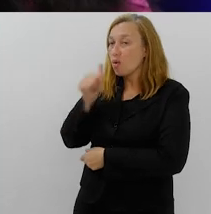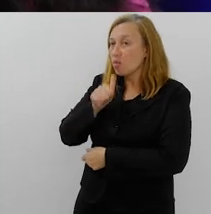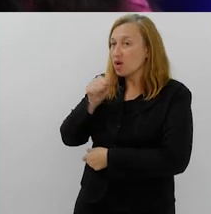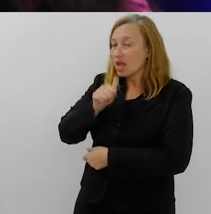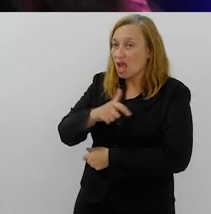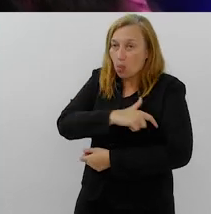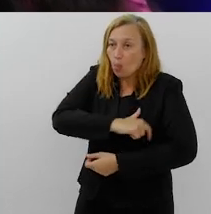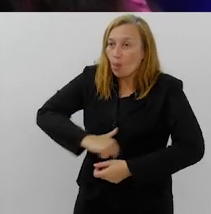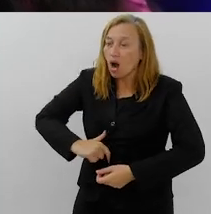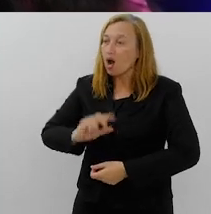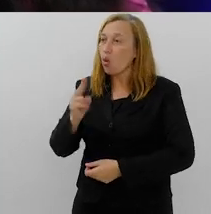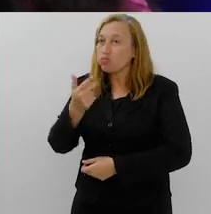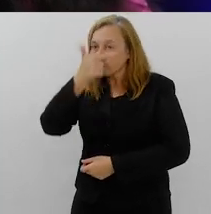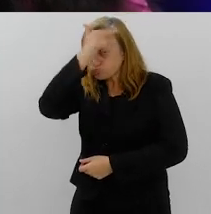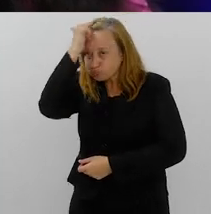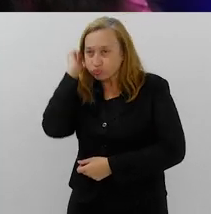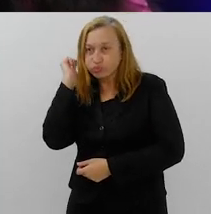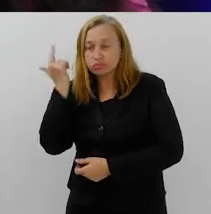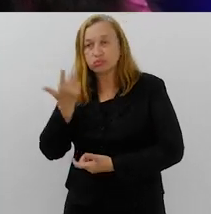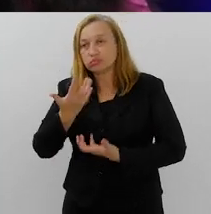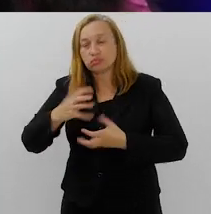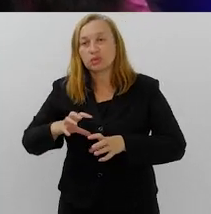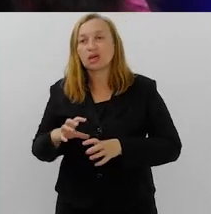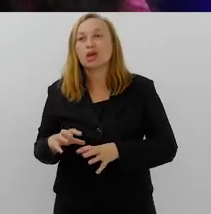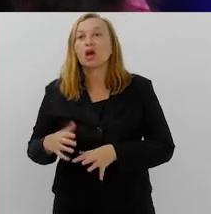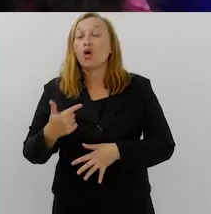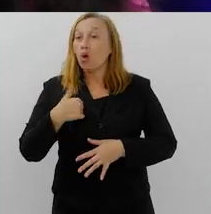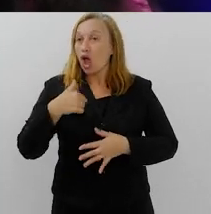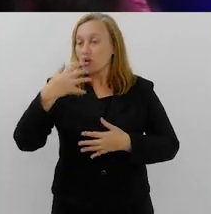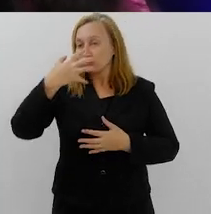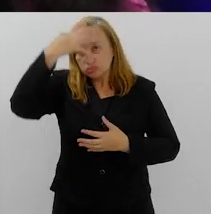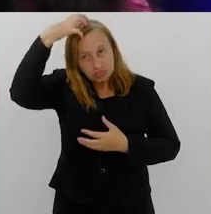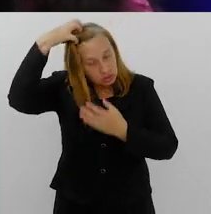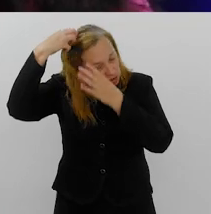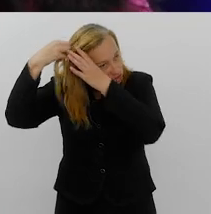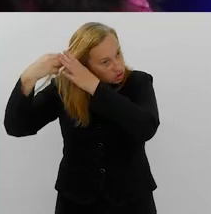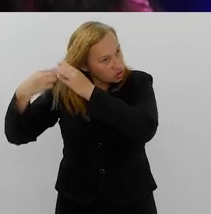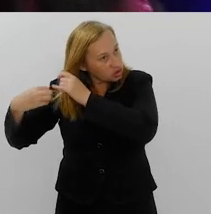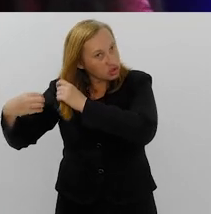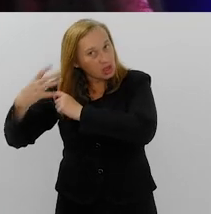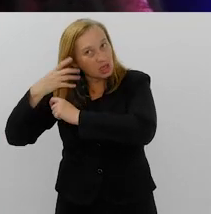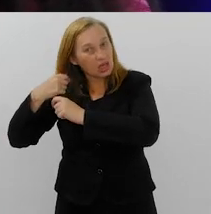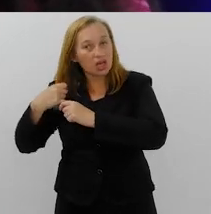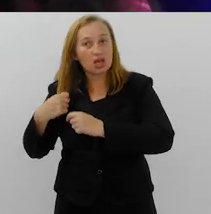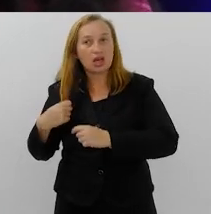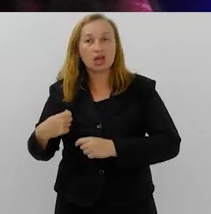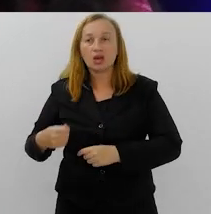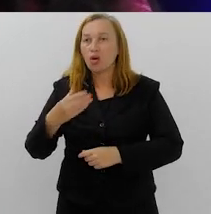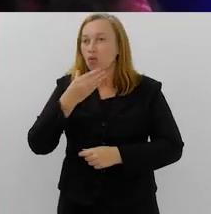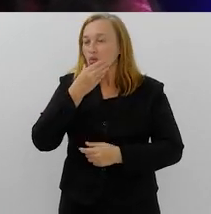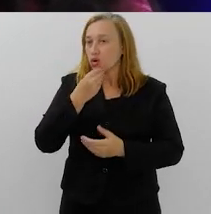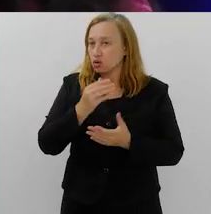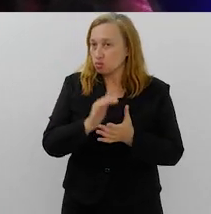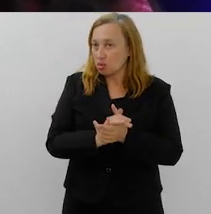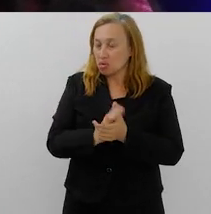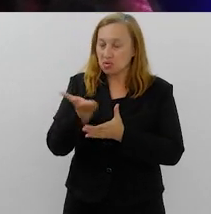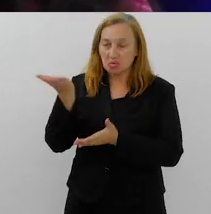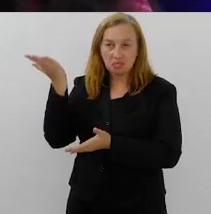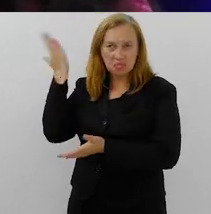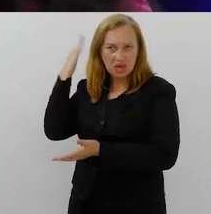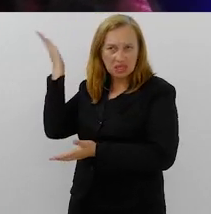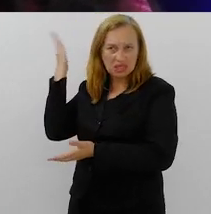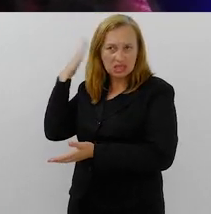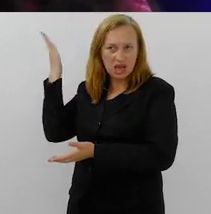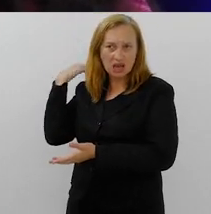mulher sem a mama ou até mesmo careca quando eu eu tirei o cabelo o meu o meu